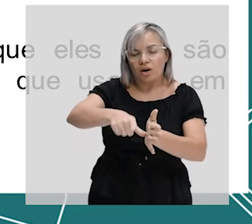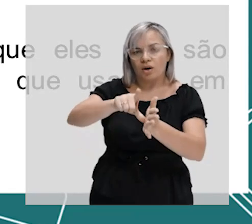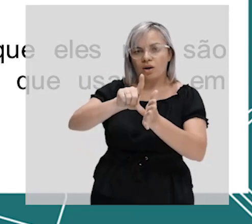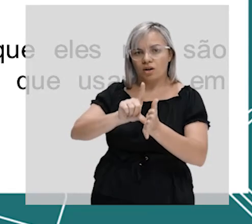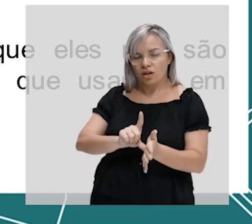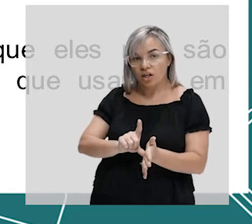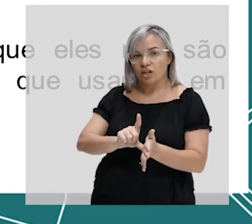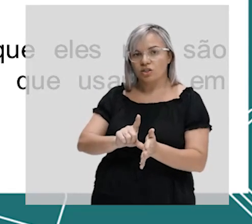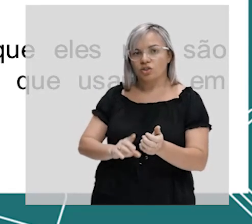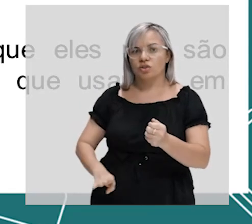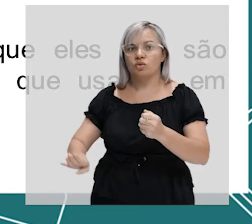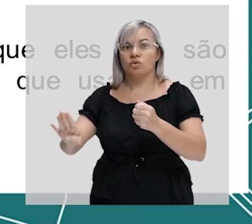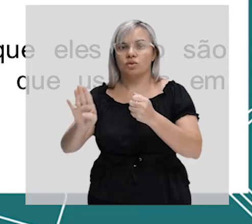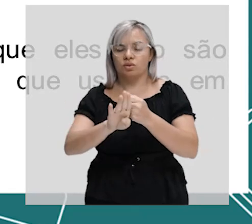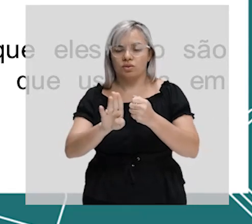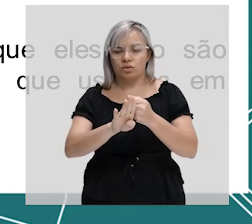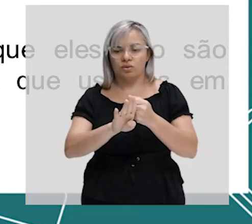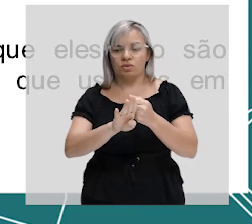o substantivo,